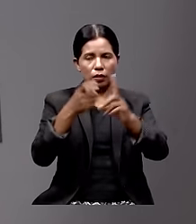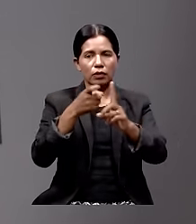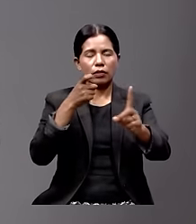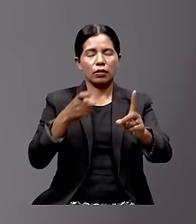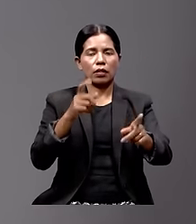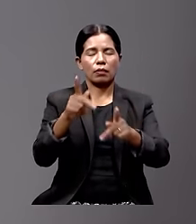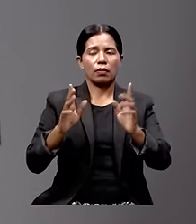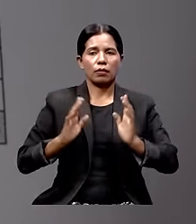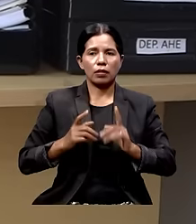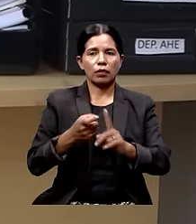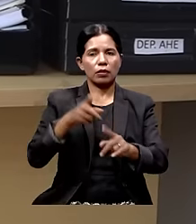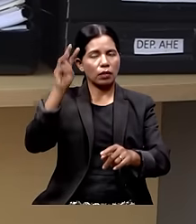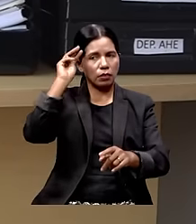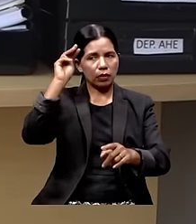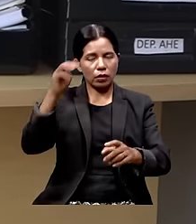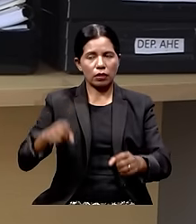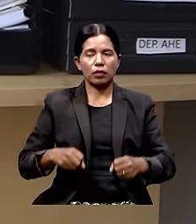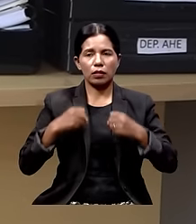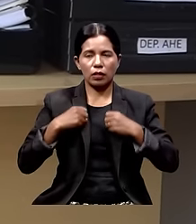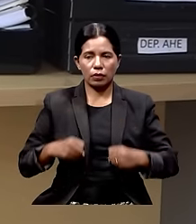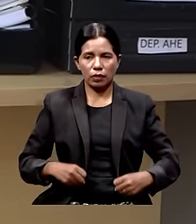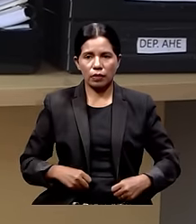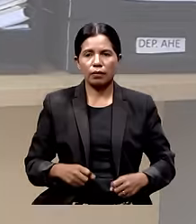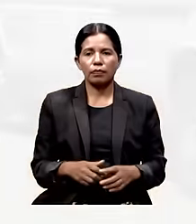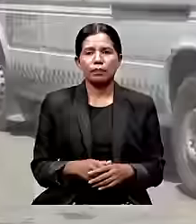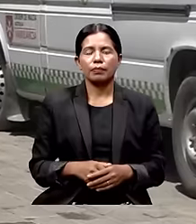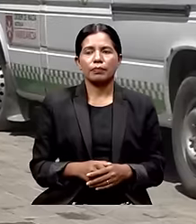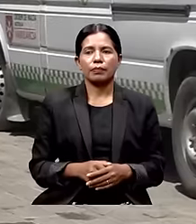superior sira kusi Ministério Saúde.